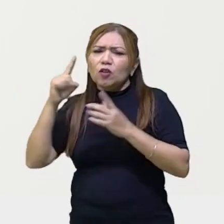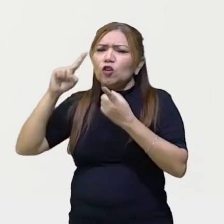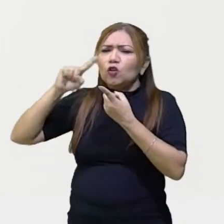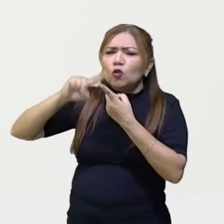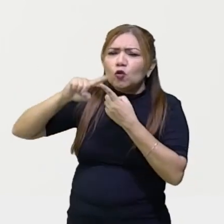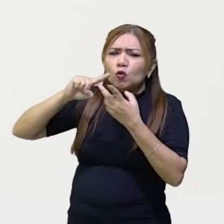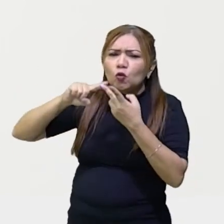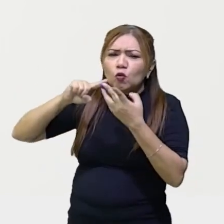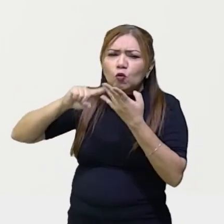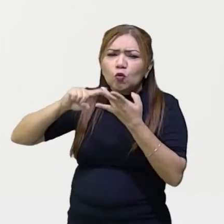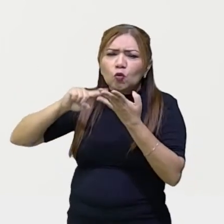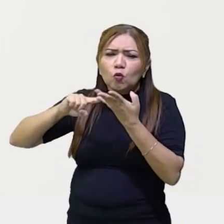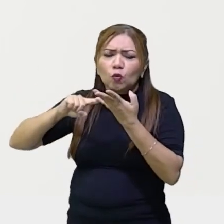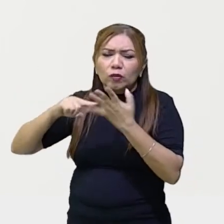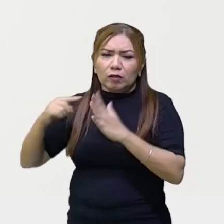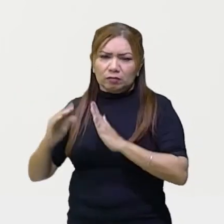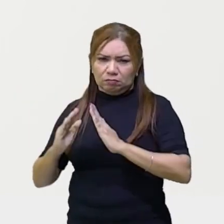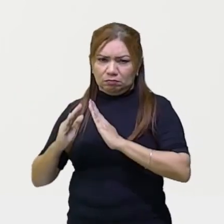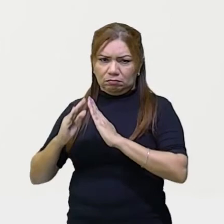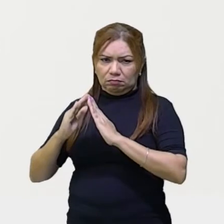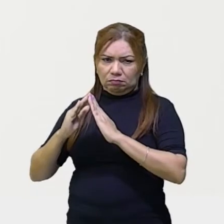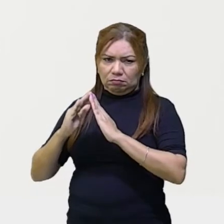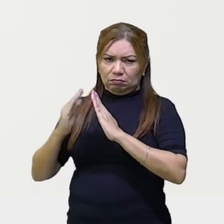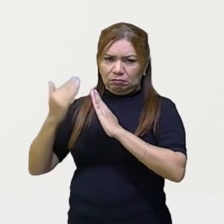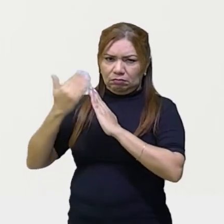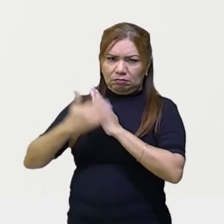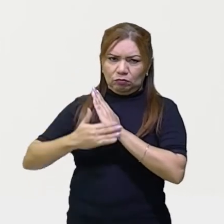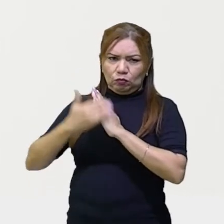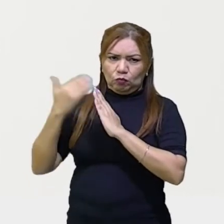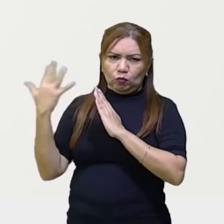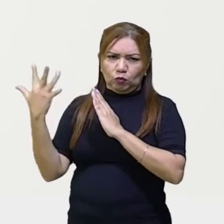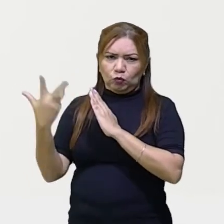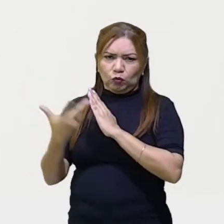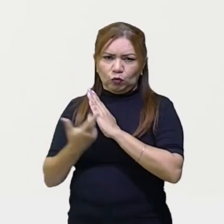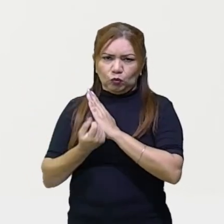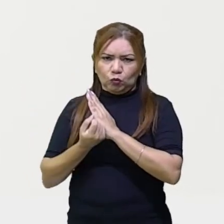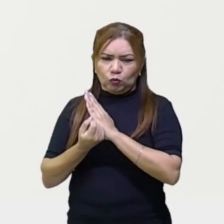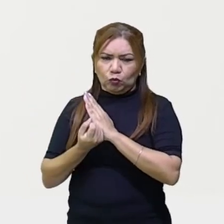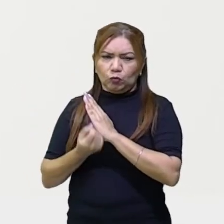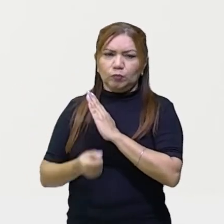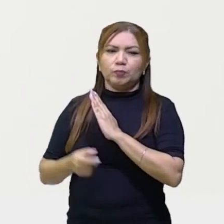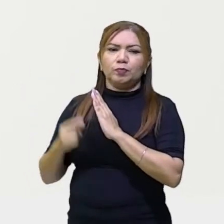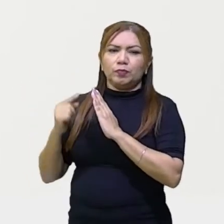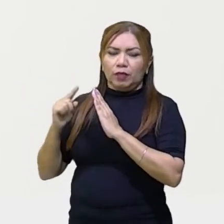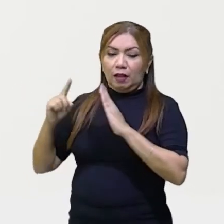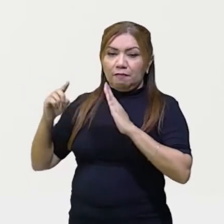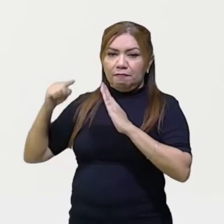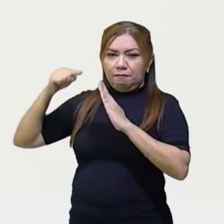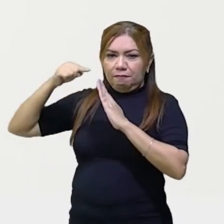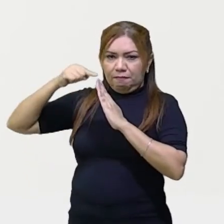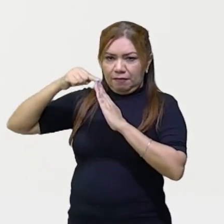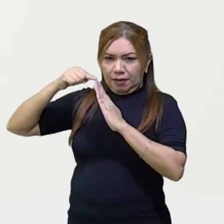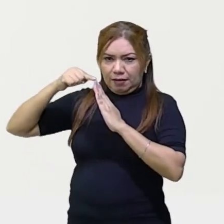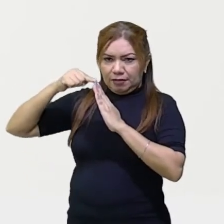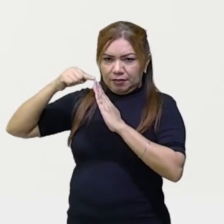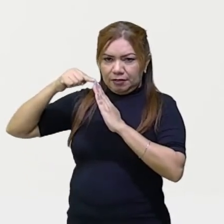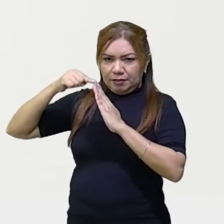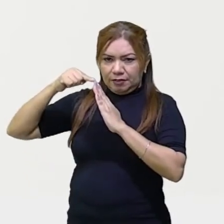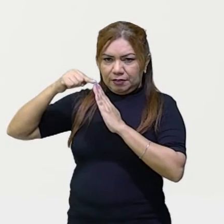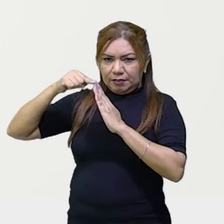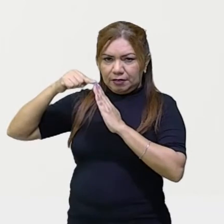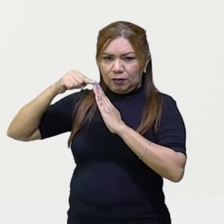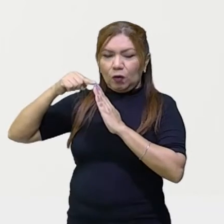vamos conferir eu vou colocar aqui vermelho eu vou ver se Lembrando que é o ponto de encontro das